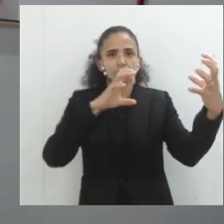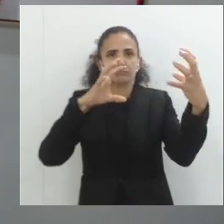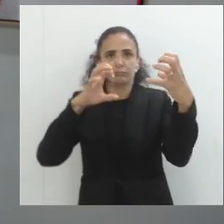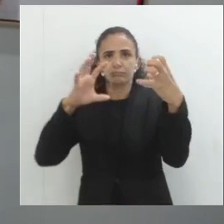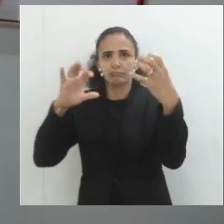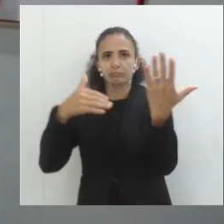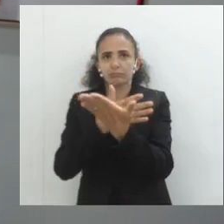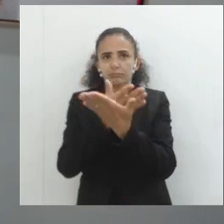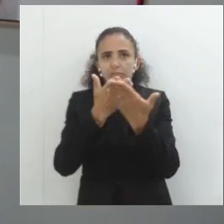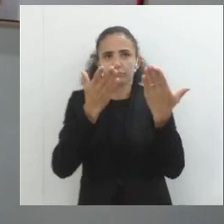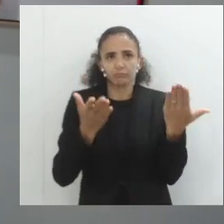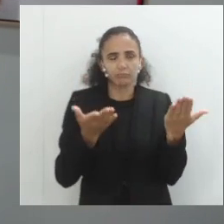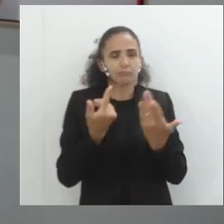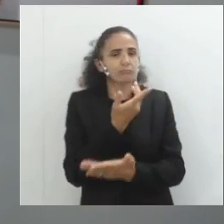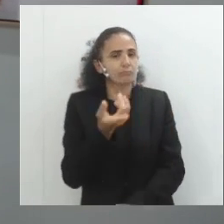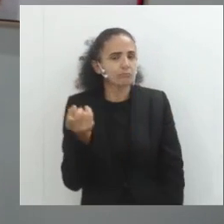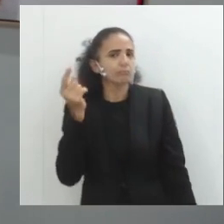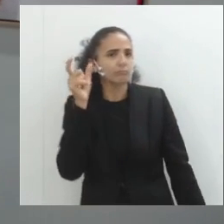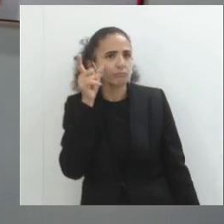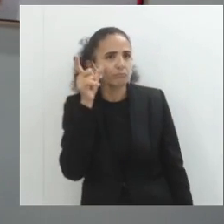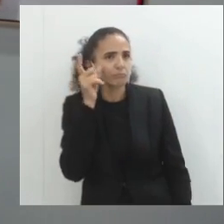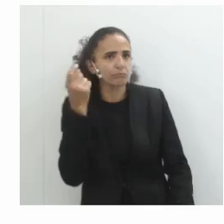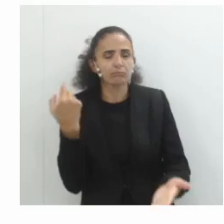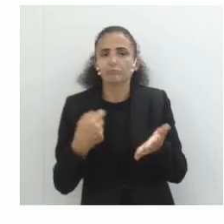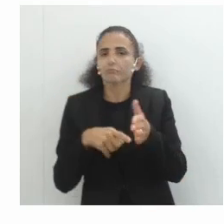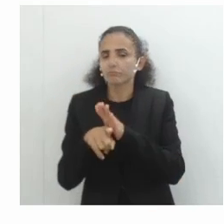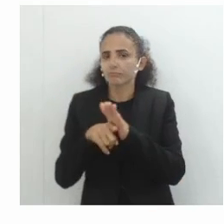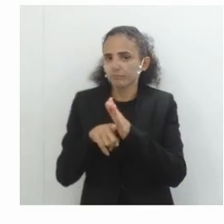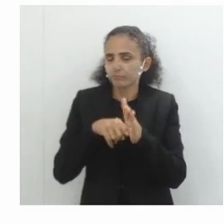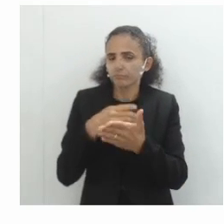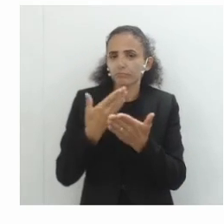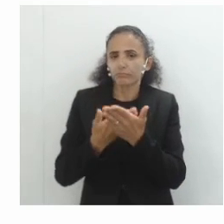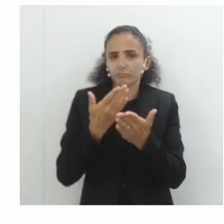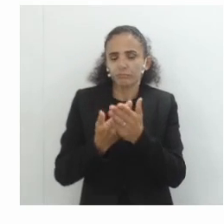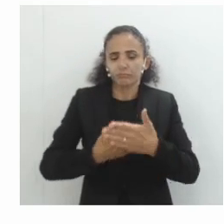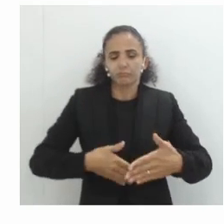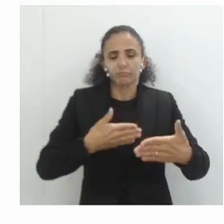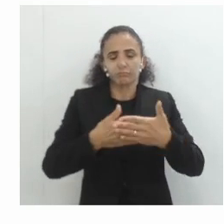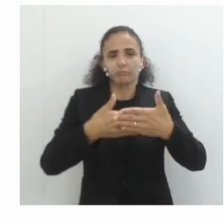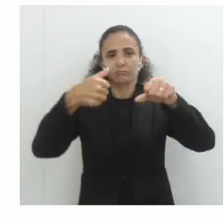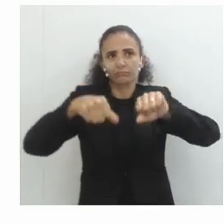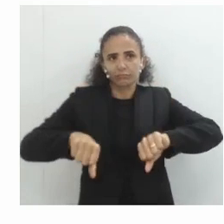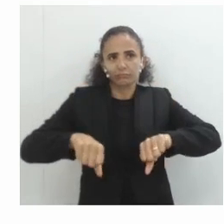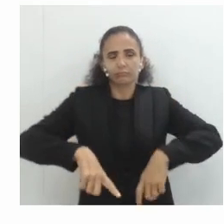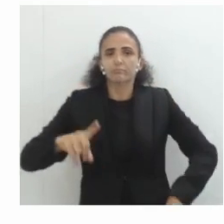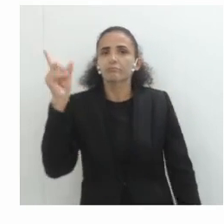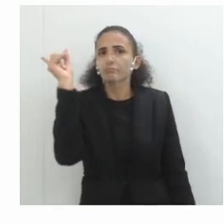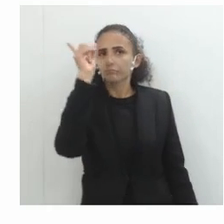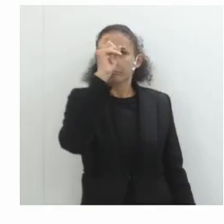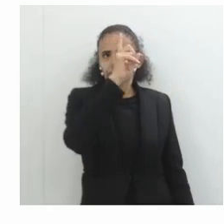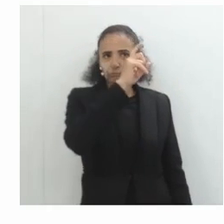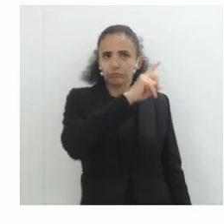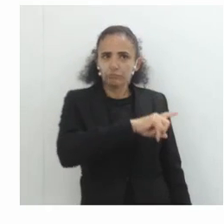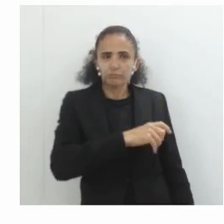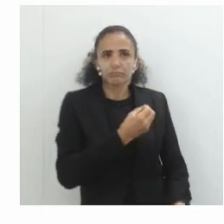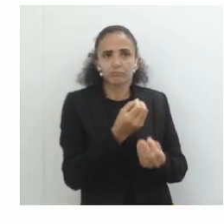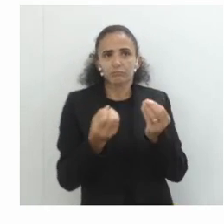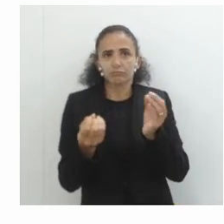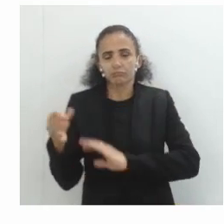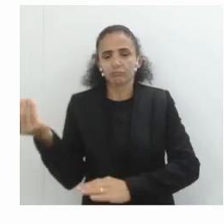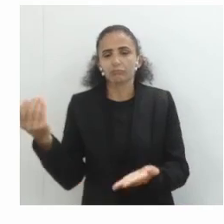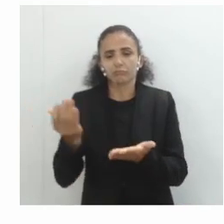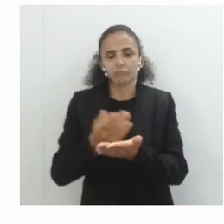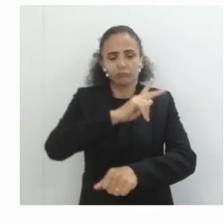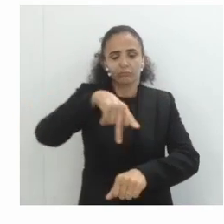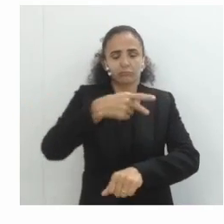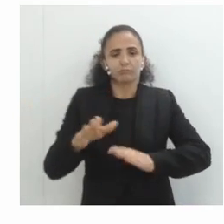que é bem interessante a gente analisar, tá certo, gente? É a crise da Hongshan, que fica entre os